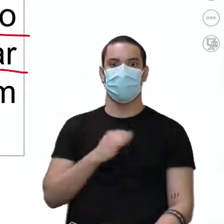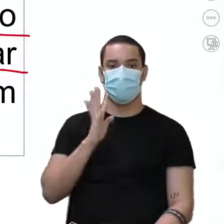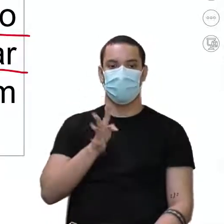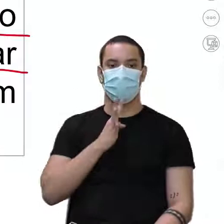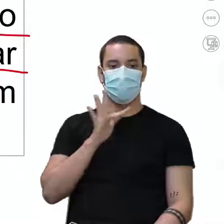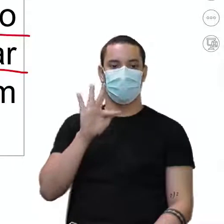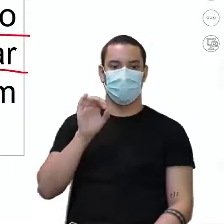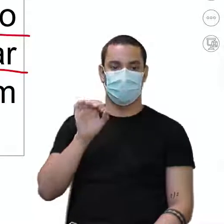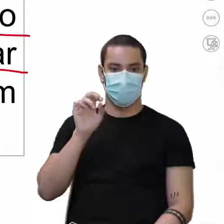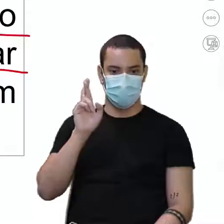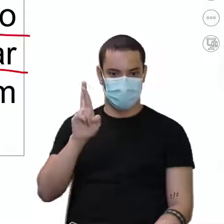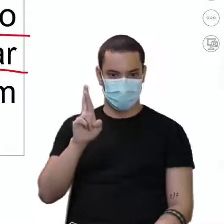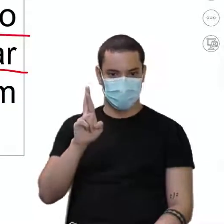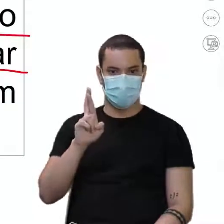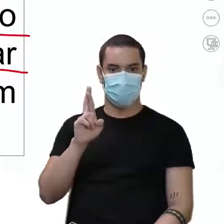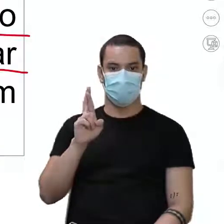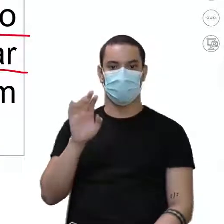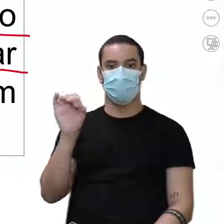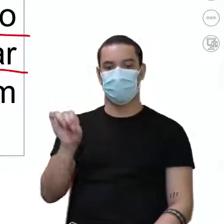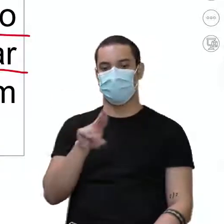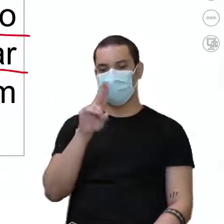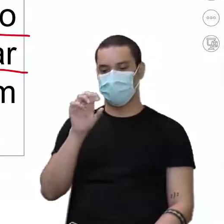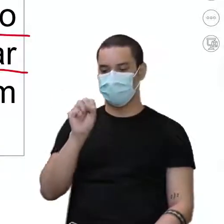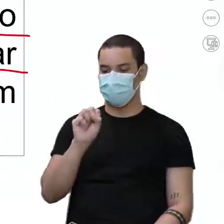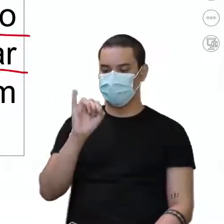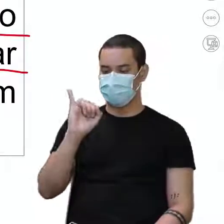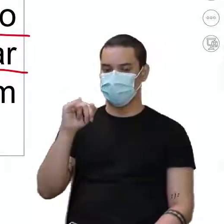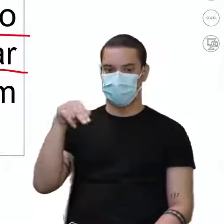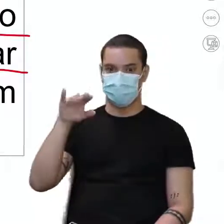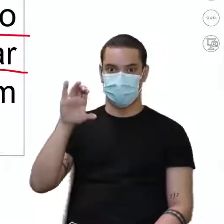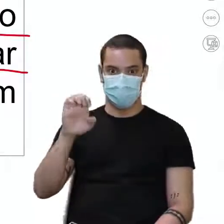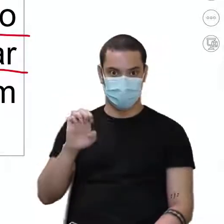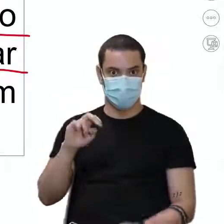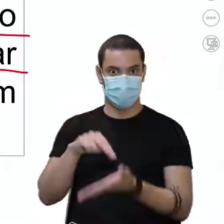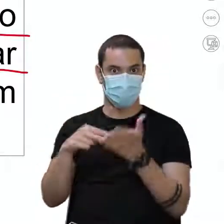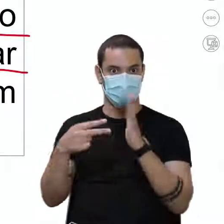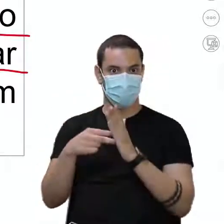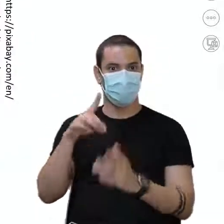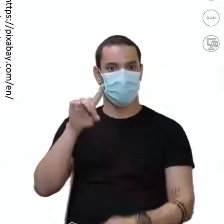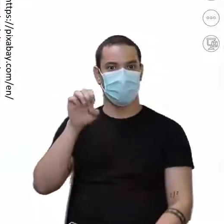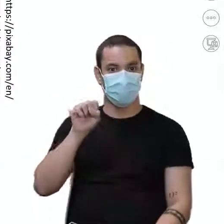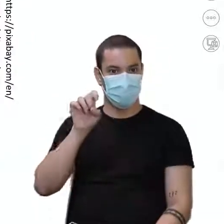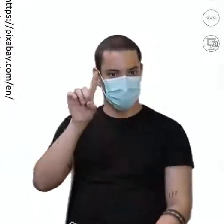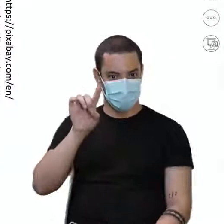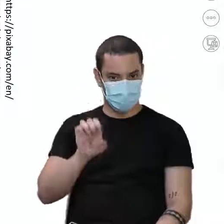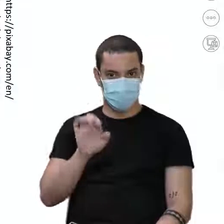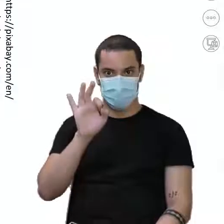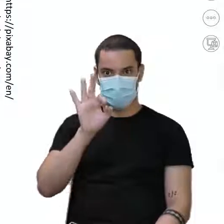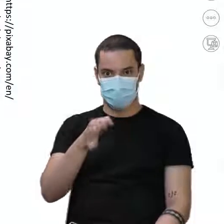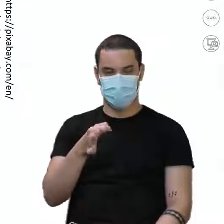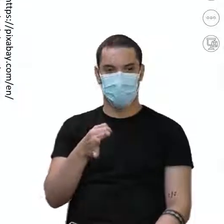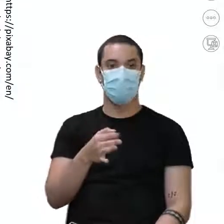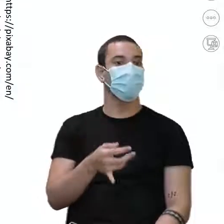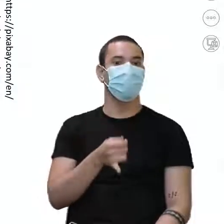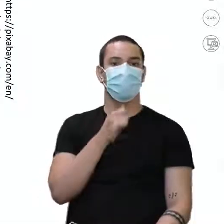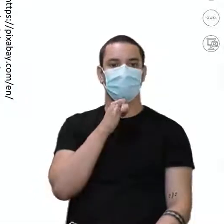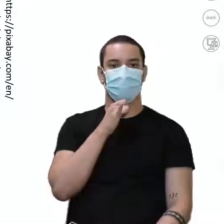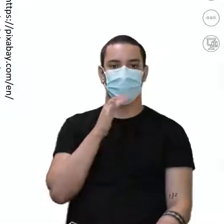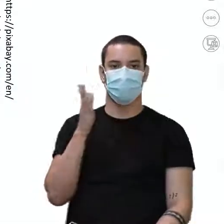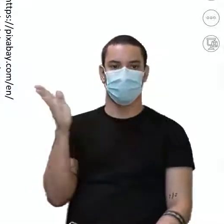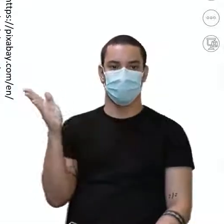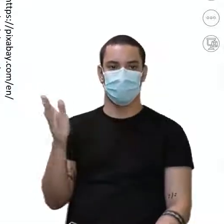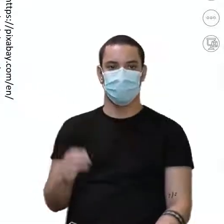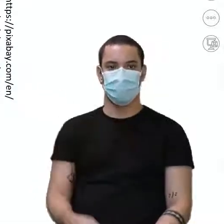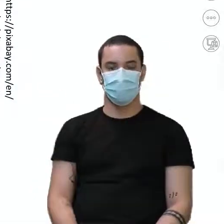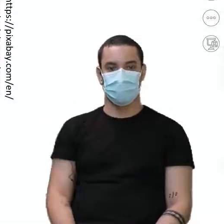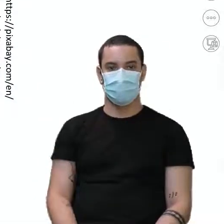ou faz, e since, que significa desde. Vamos lá? Olha aí.